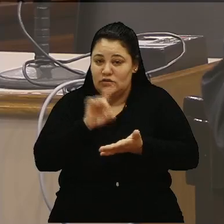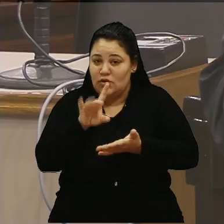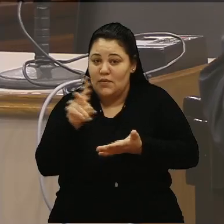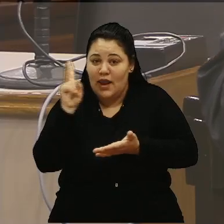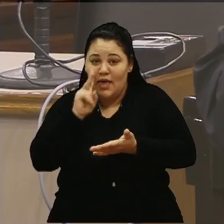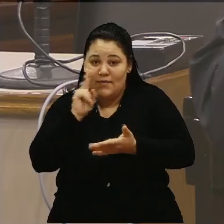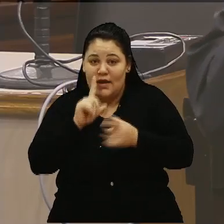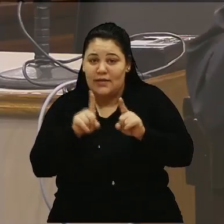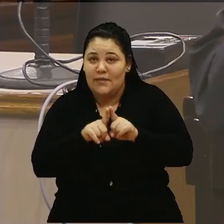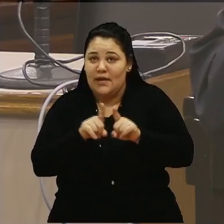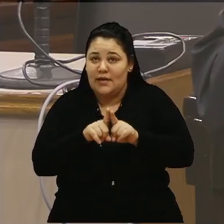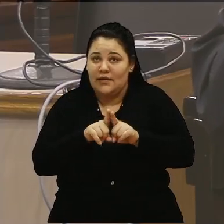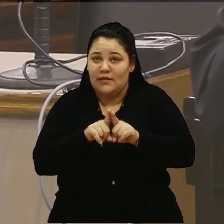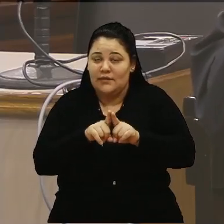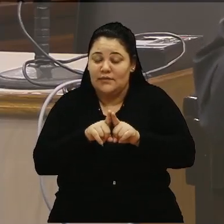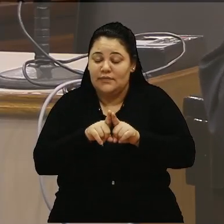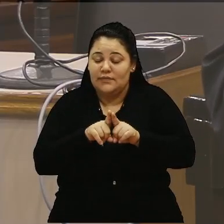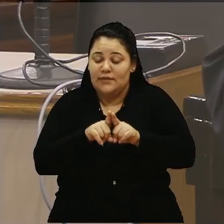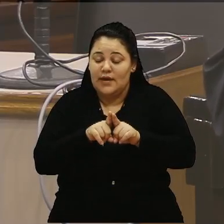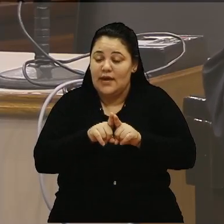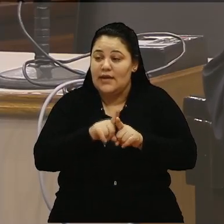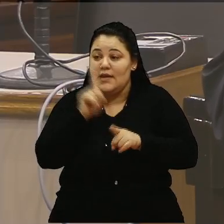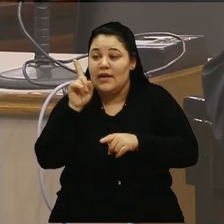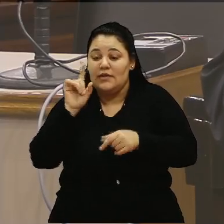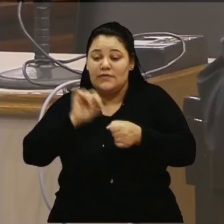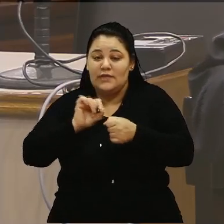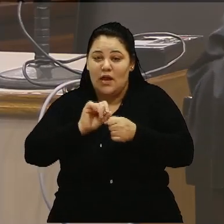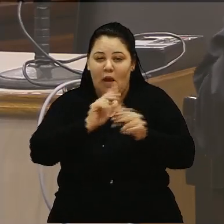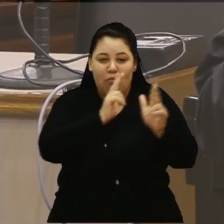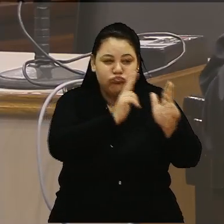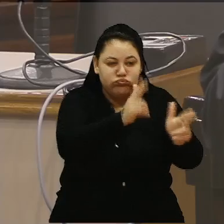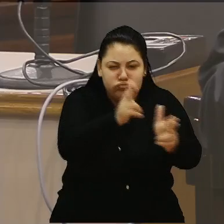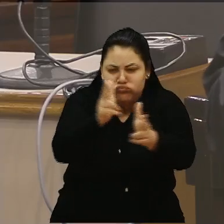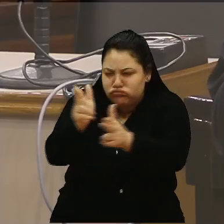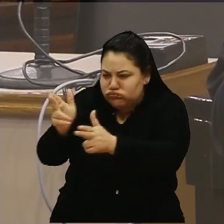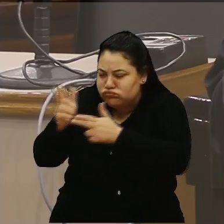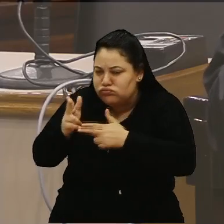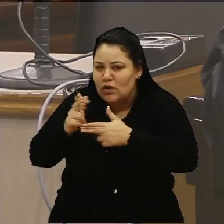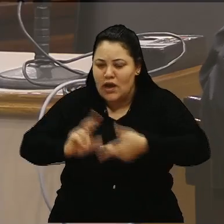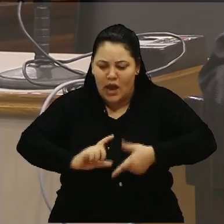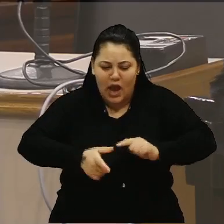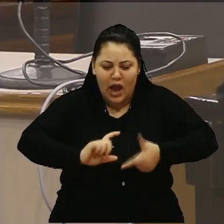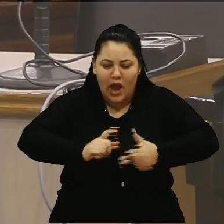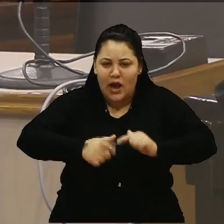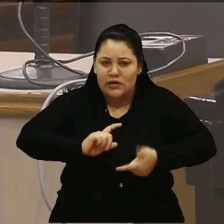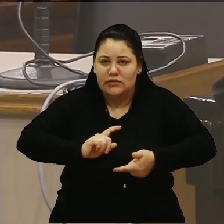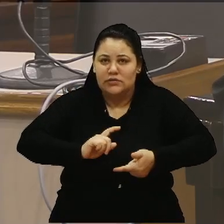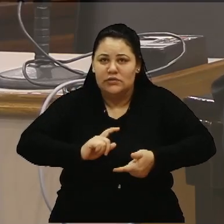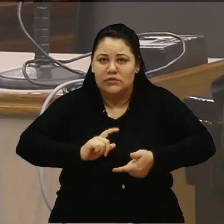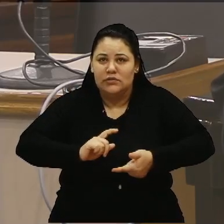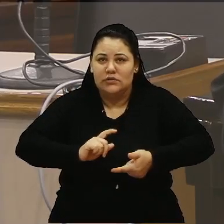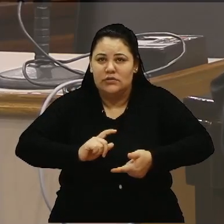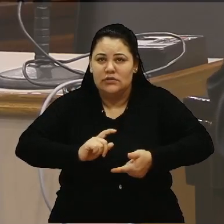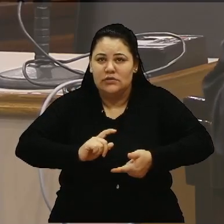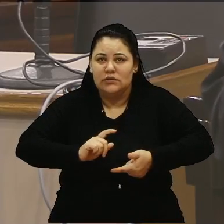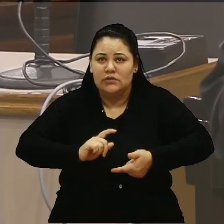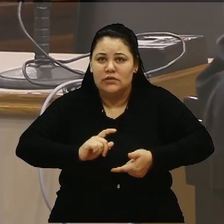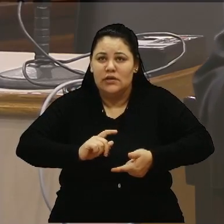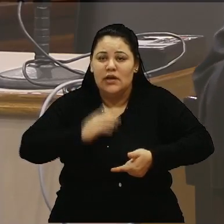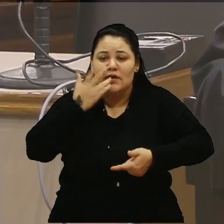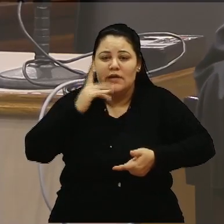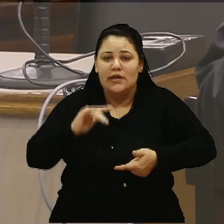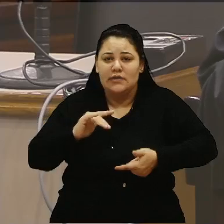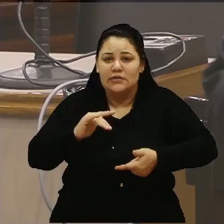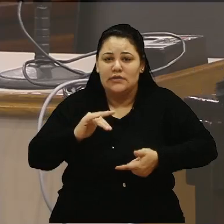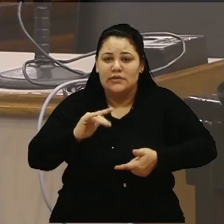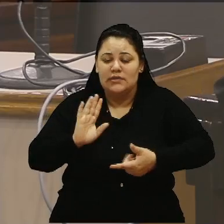recordação, é que eles fizeram uma matança lá em Israel, inclusive botaram criança dentro de micro-ondas, gente. Dentro de